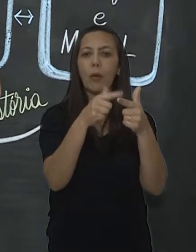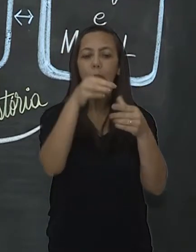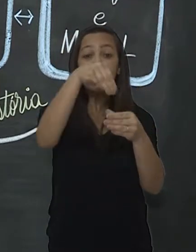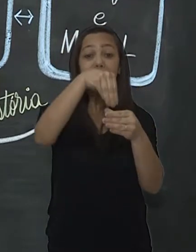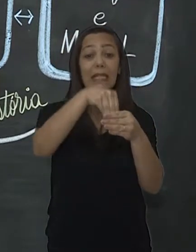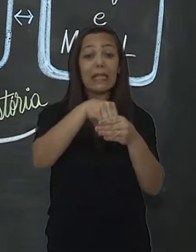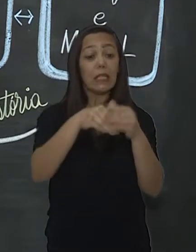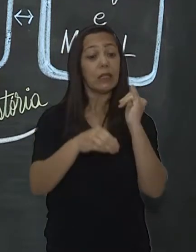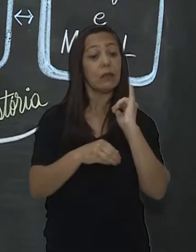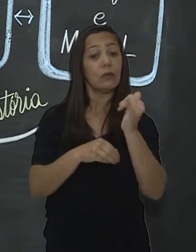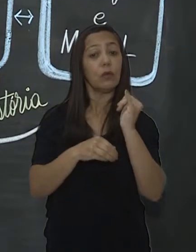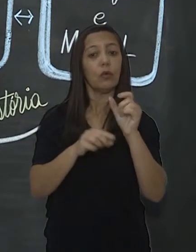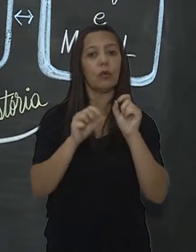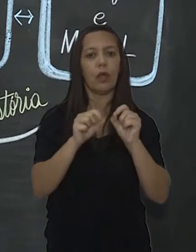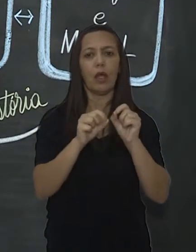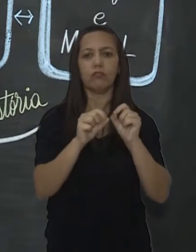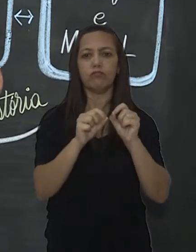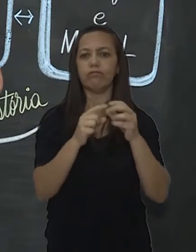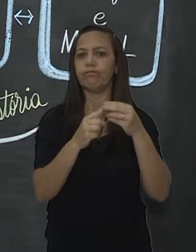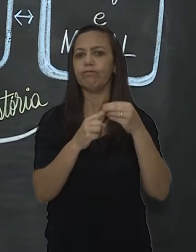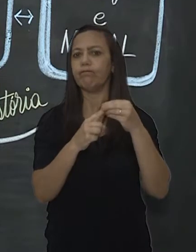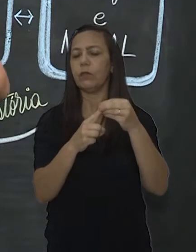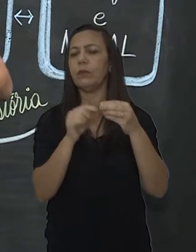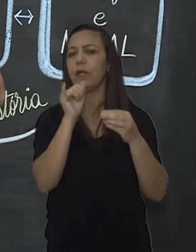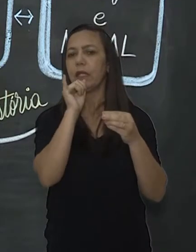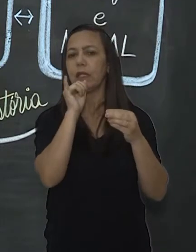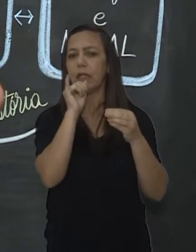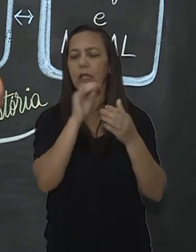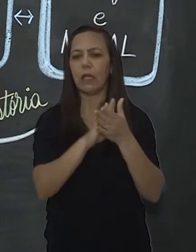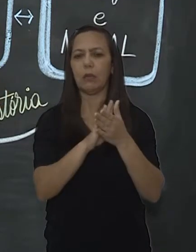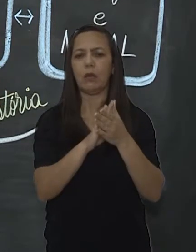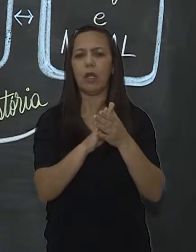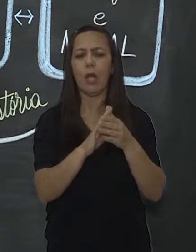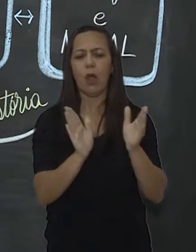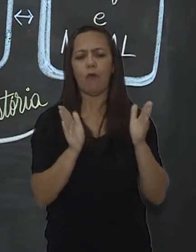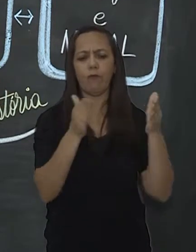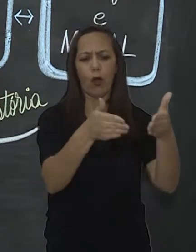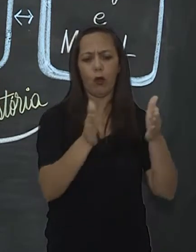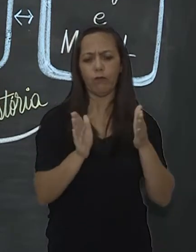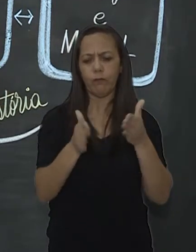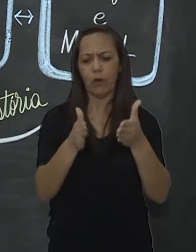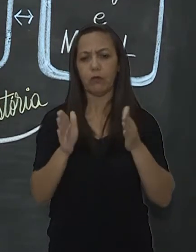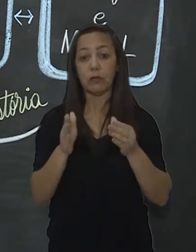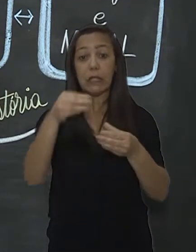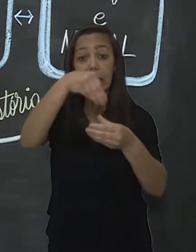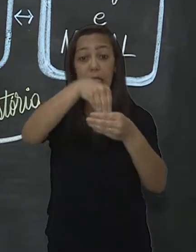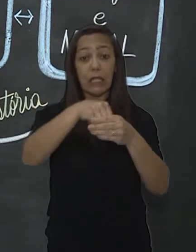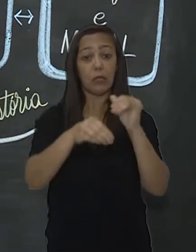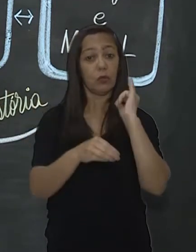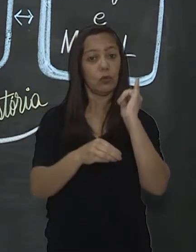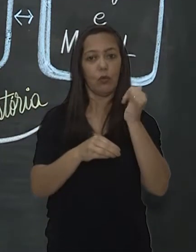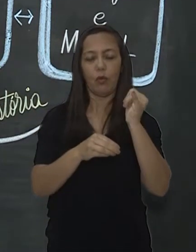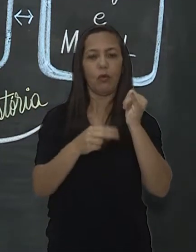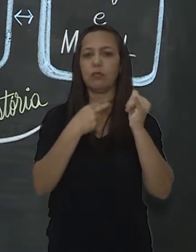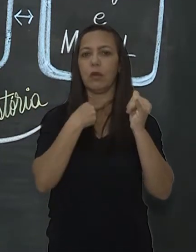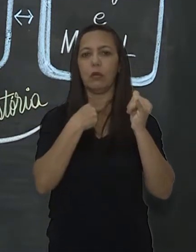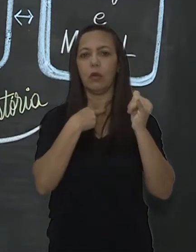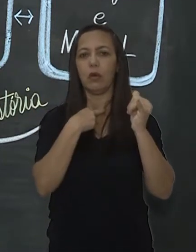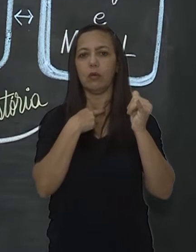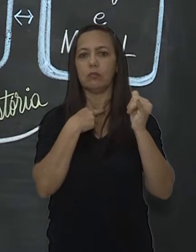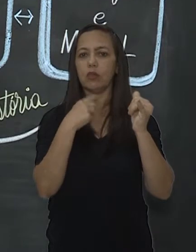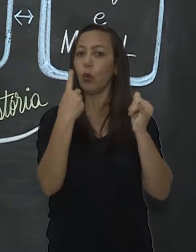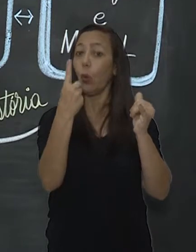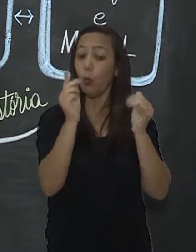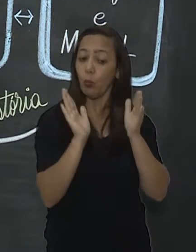história encerra é único. Eu não posso ter diversos núcleos e diversos conflitos num conto. E é isso que vai distinguir o conto